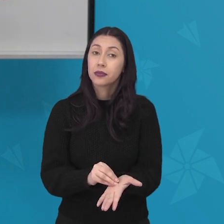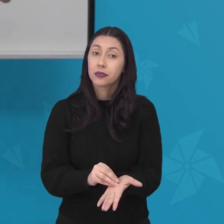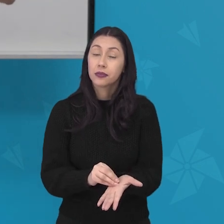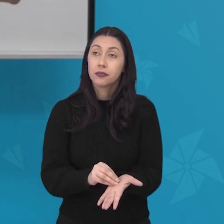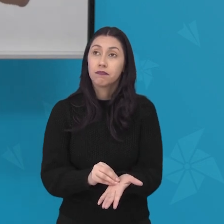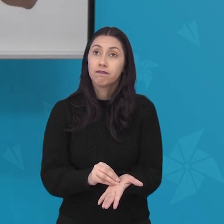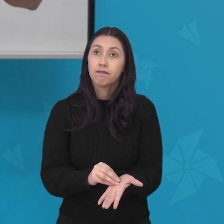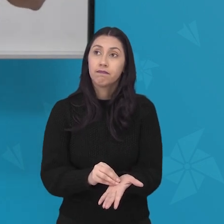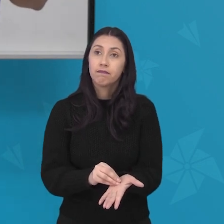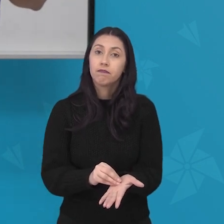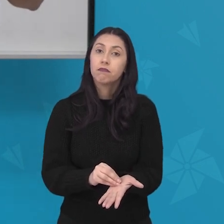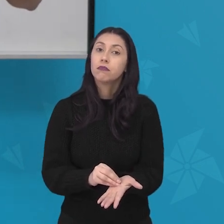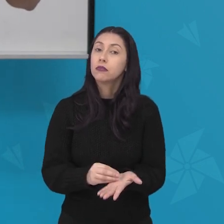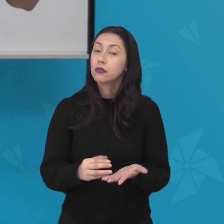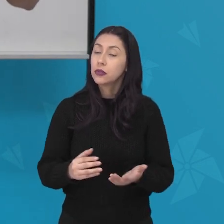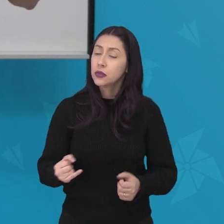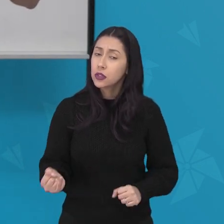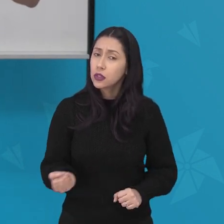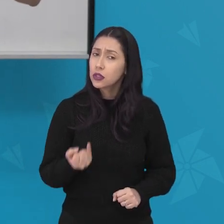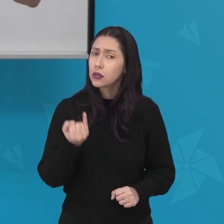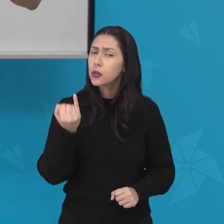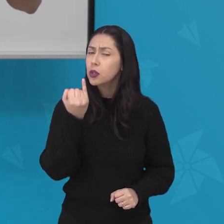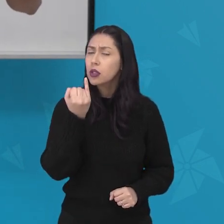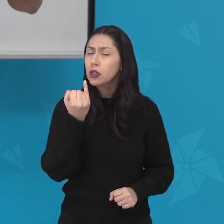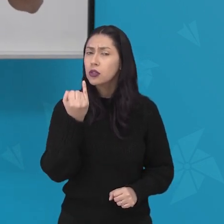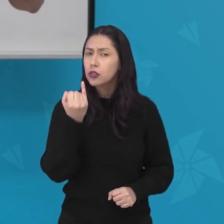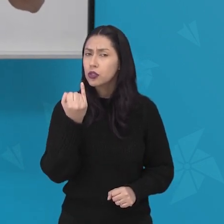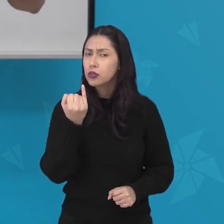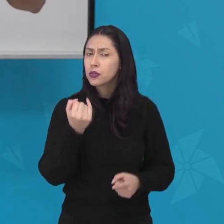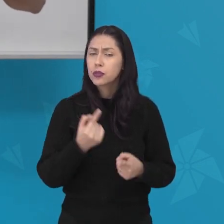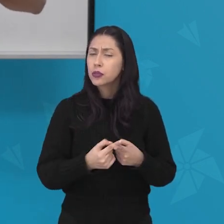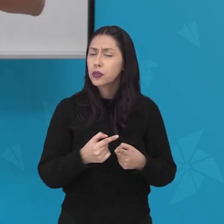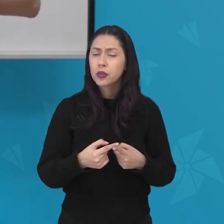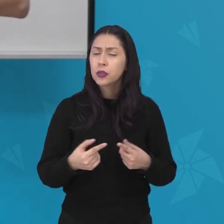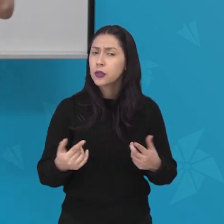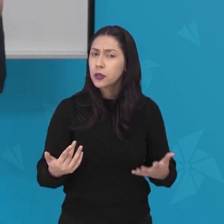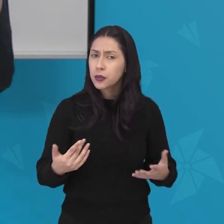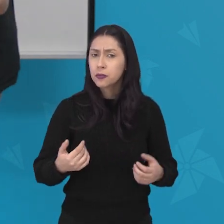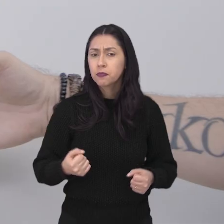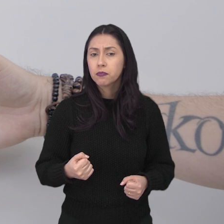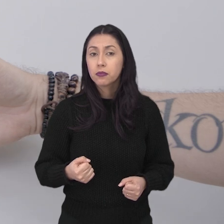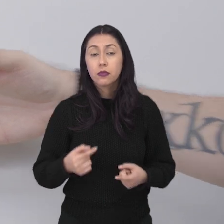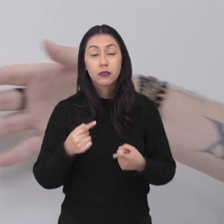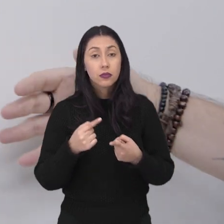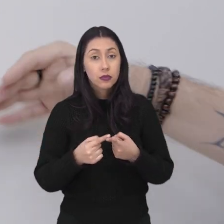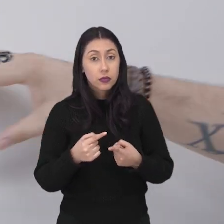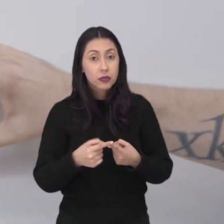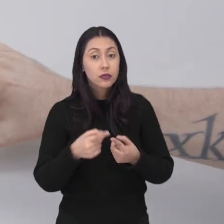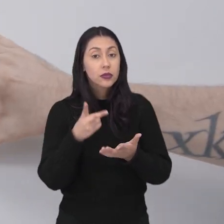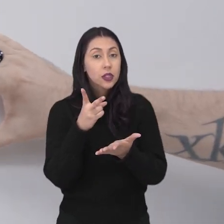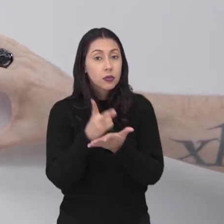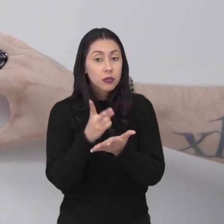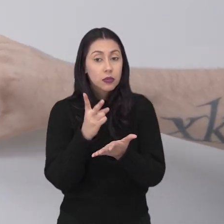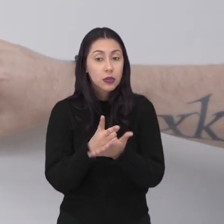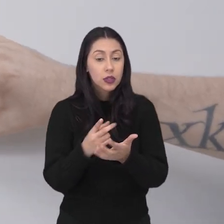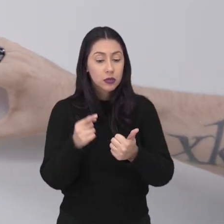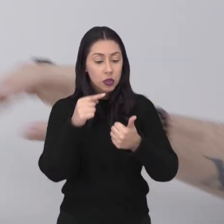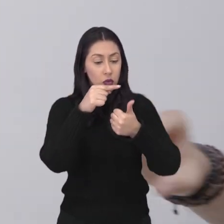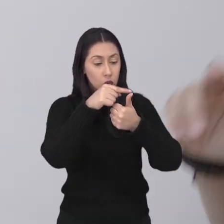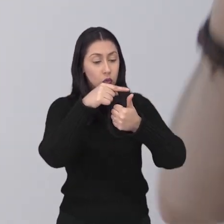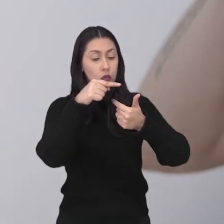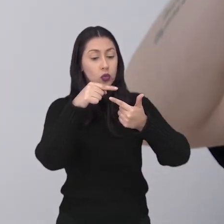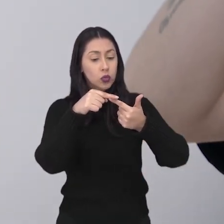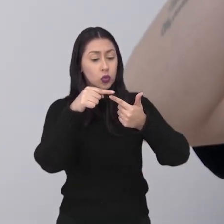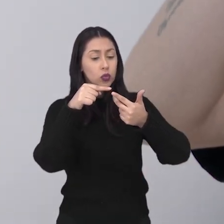Isso é um ponto muito importante. Por que eu falo que é importante? Porque mesmo esses saberes